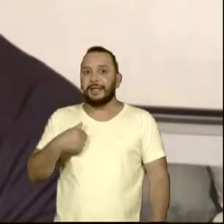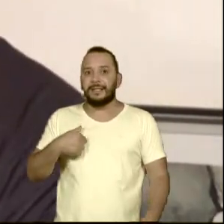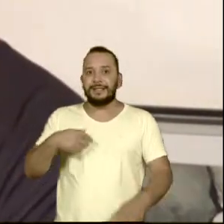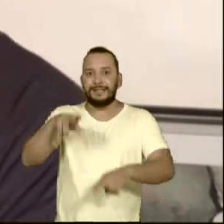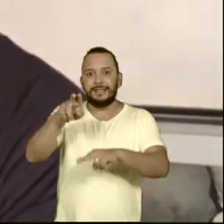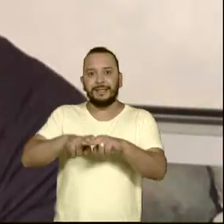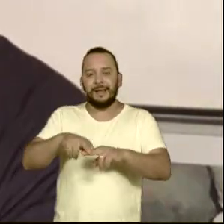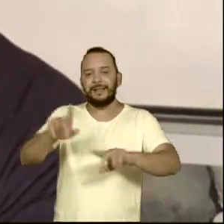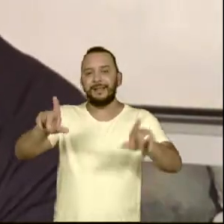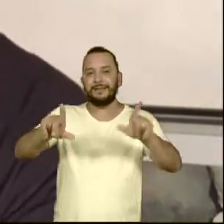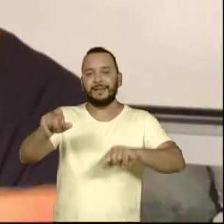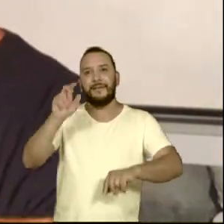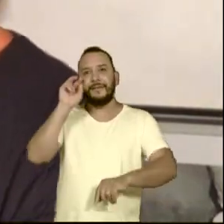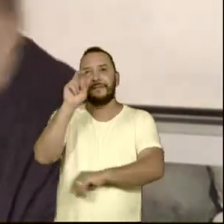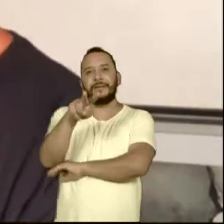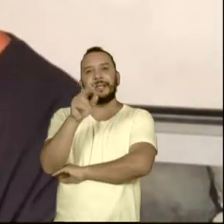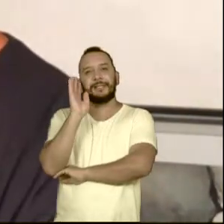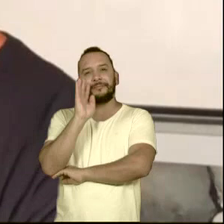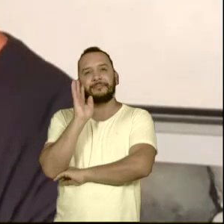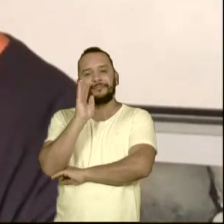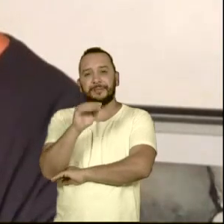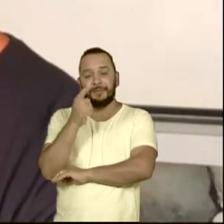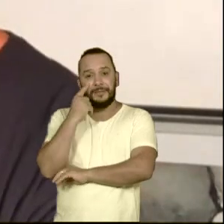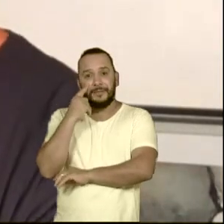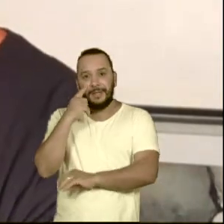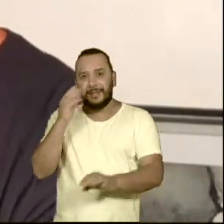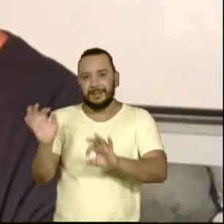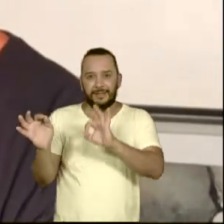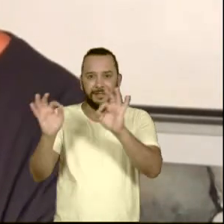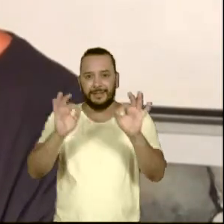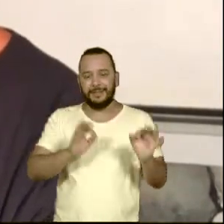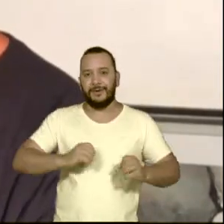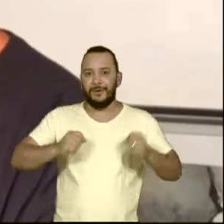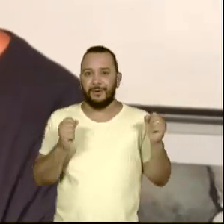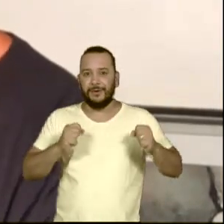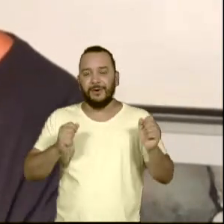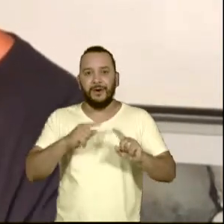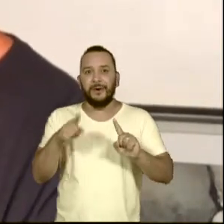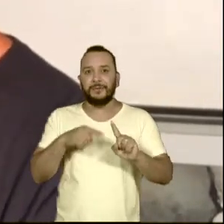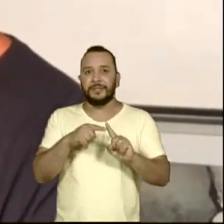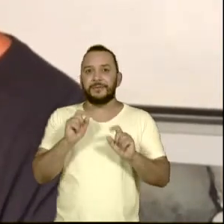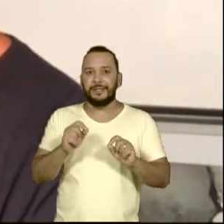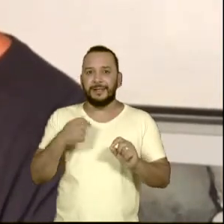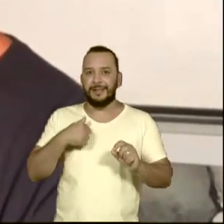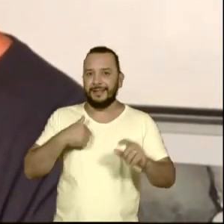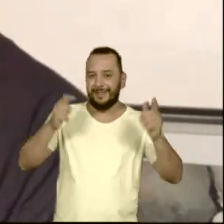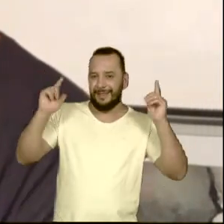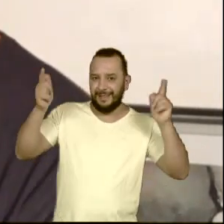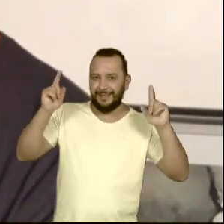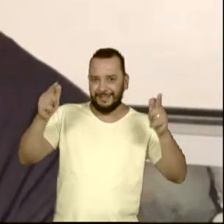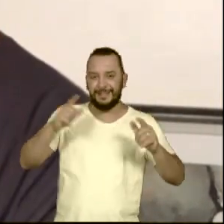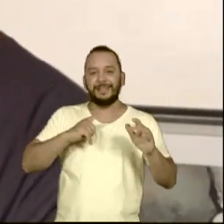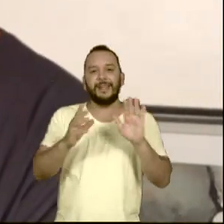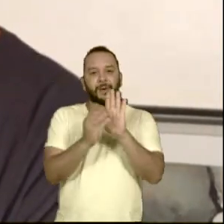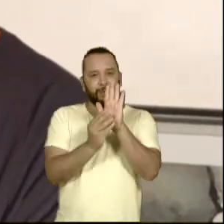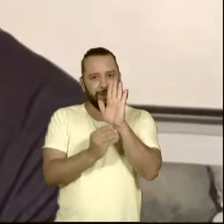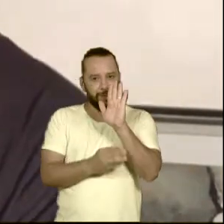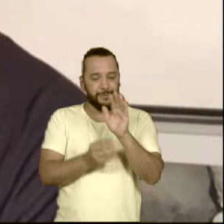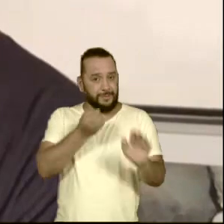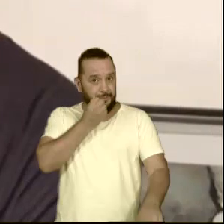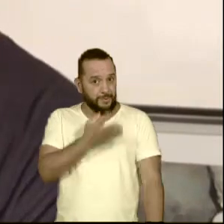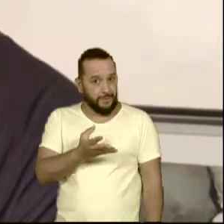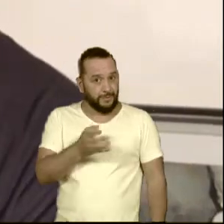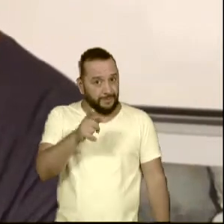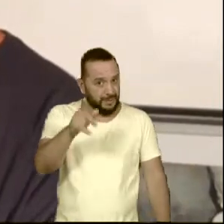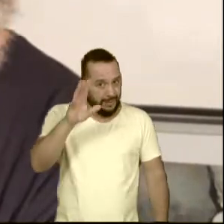divertir. Você vai ver um episódio do Cocoricó inteiro com o objetivo único de você se divertir. Mas tem conteúdo aqui. Se você